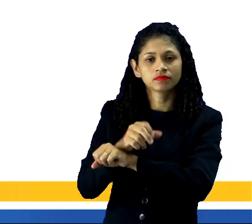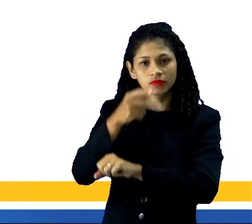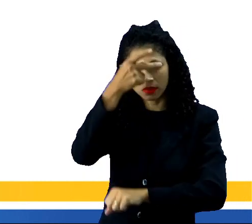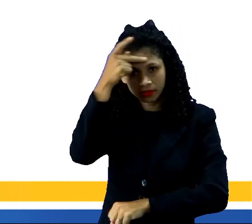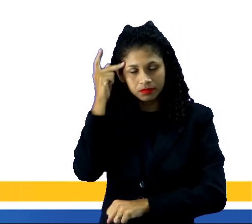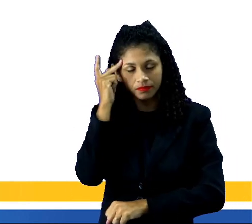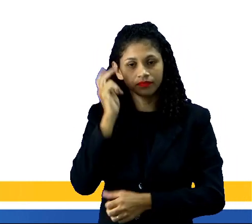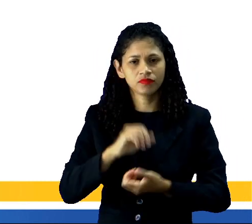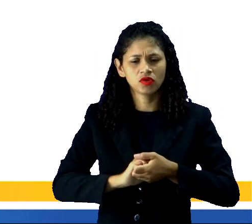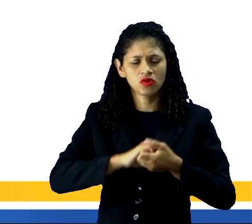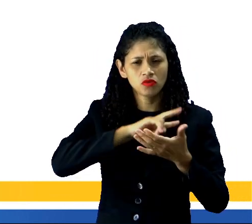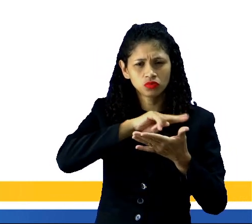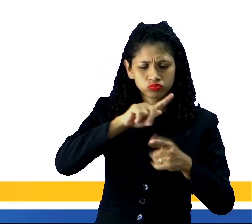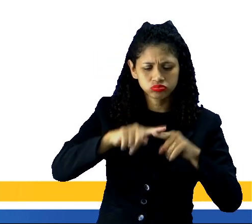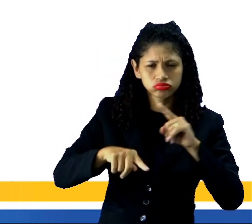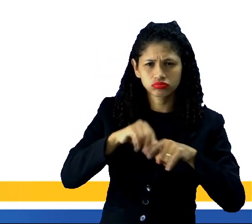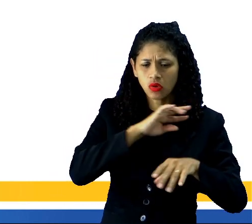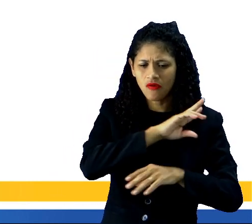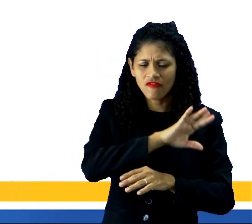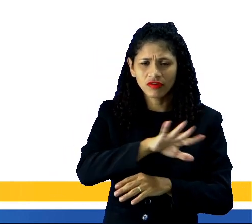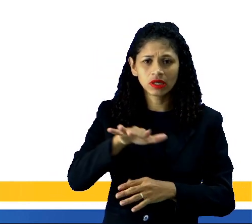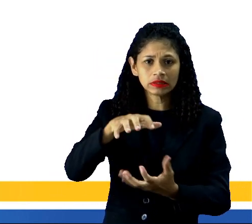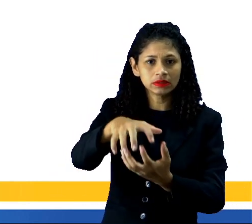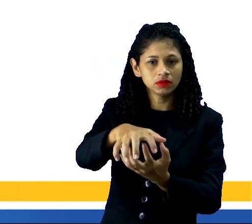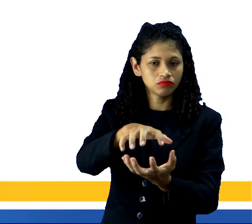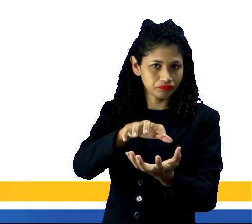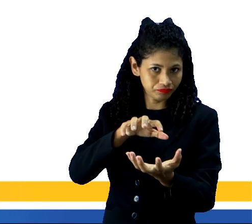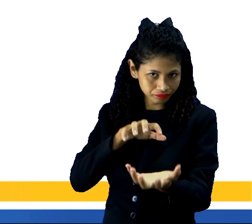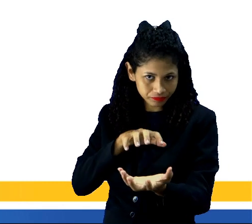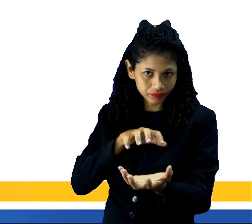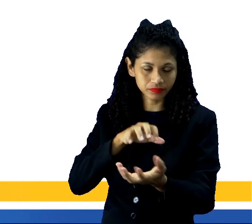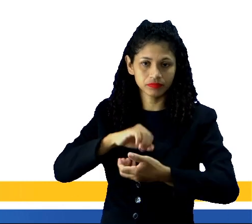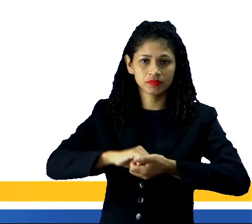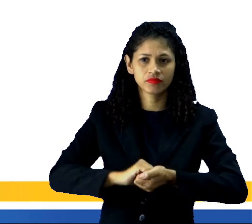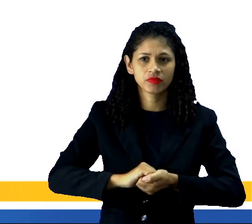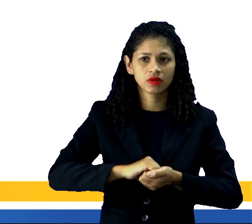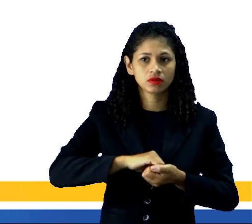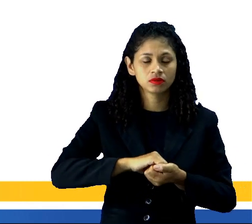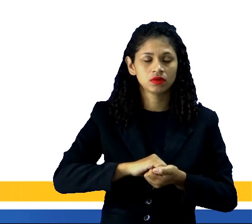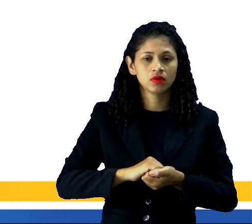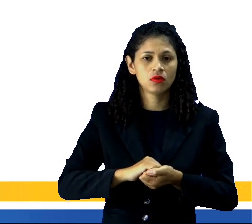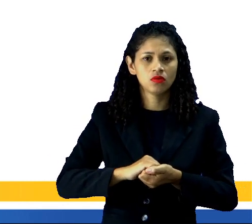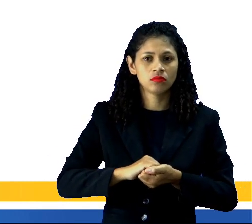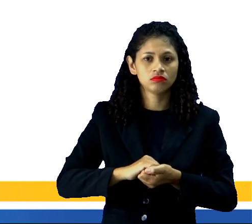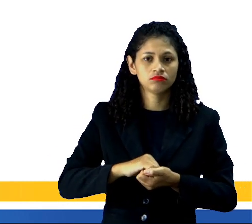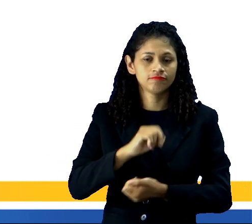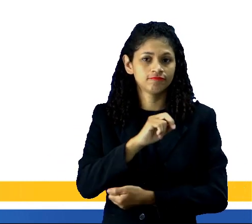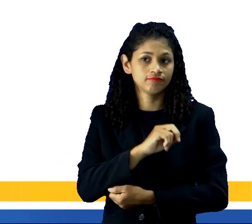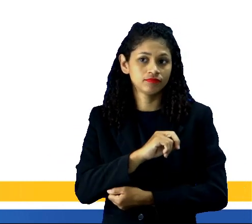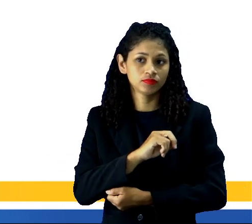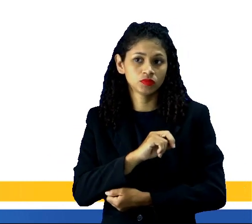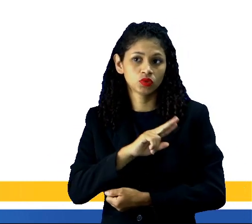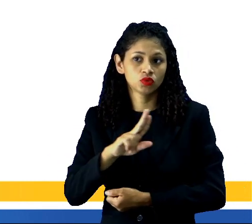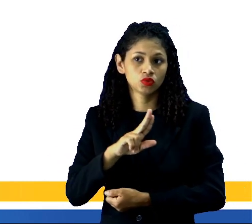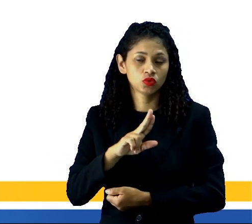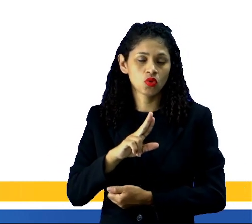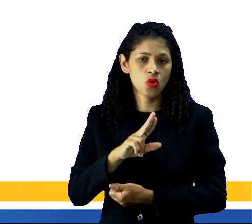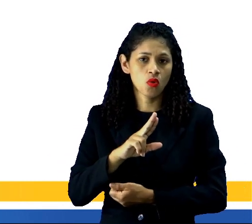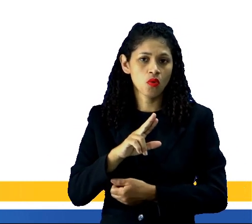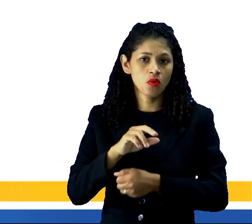vários continentes, Europa, África, América, né, e Ásia. E é chamado, né, do tráfico